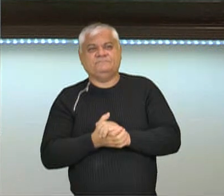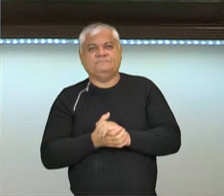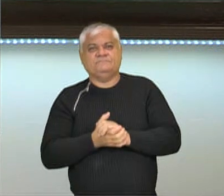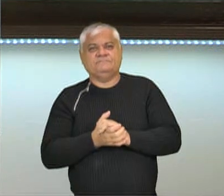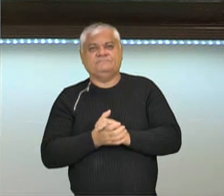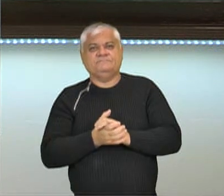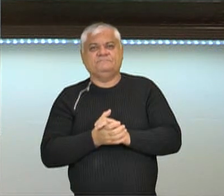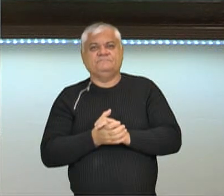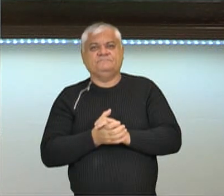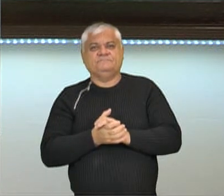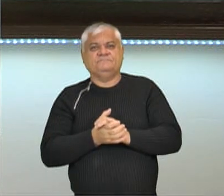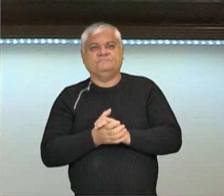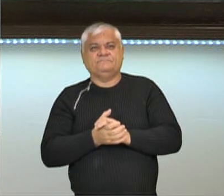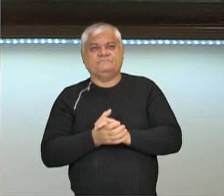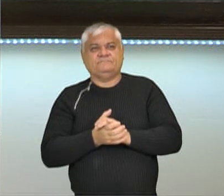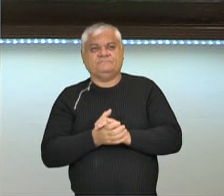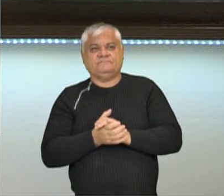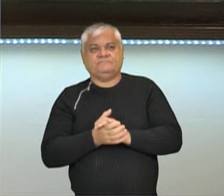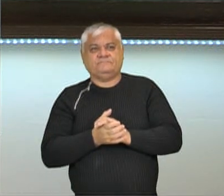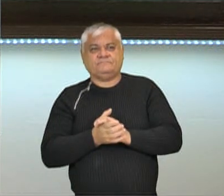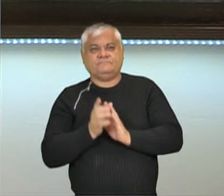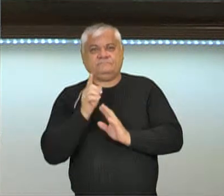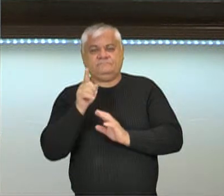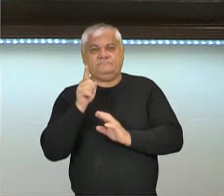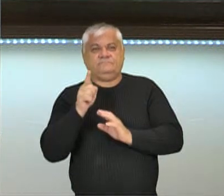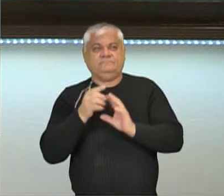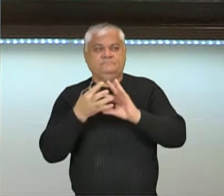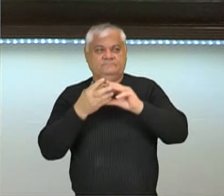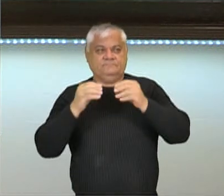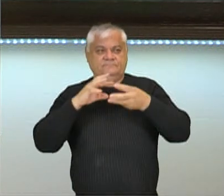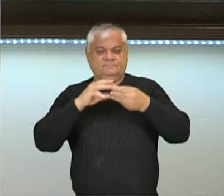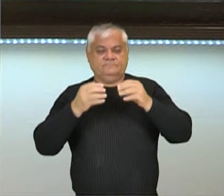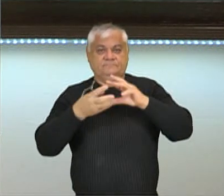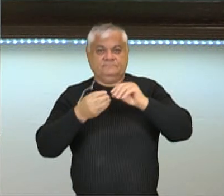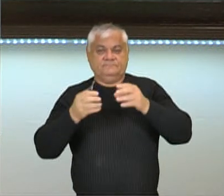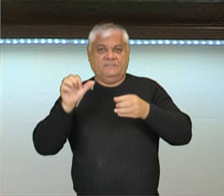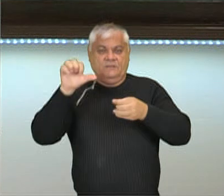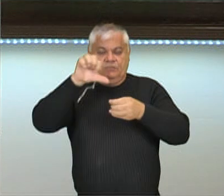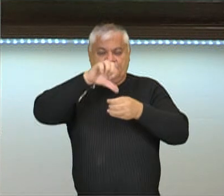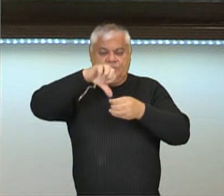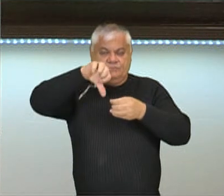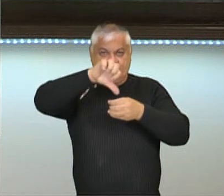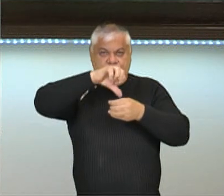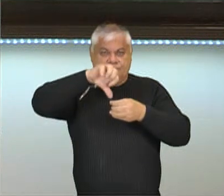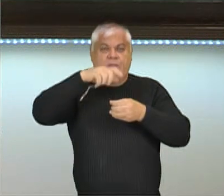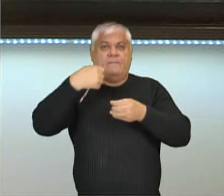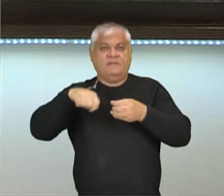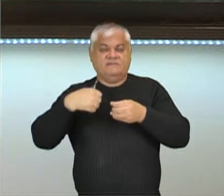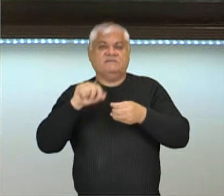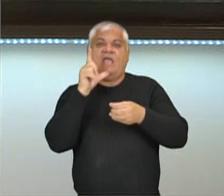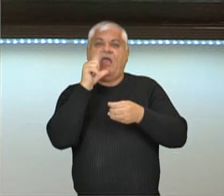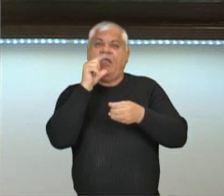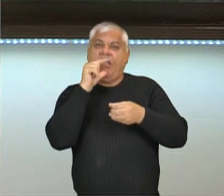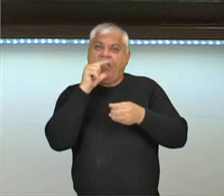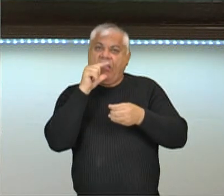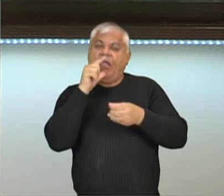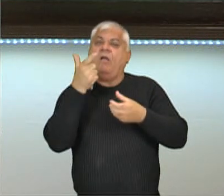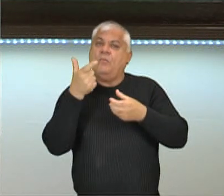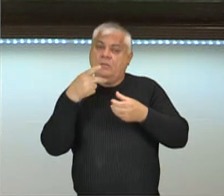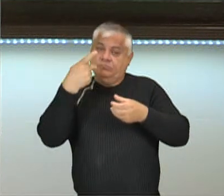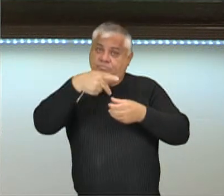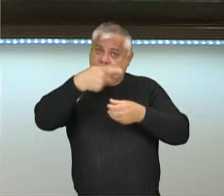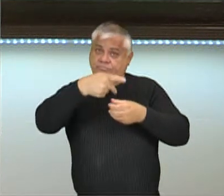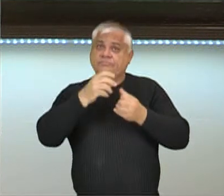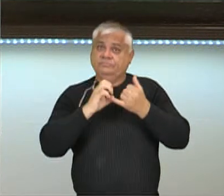o algodão, porque a plantinha, a semente, ela precisa também de água, é um outro elemento